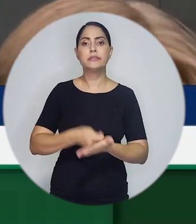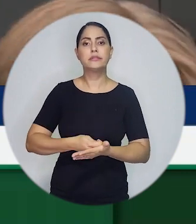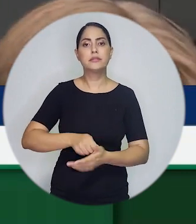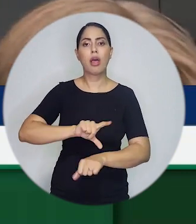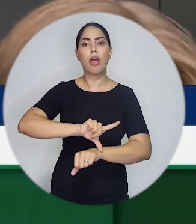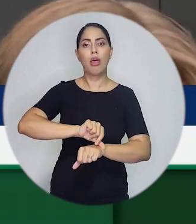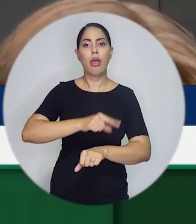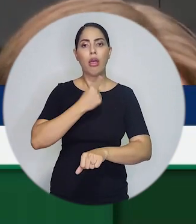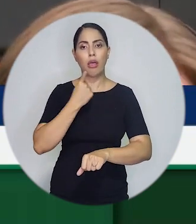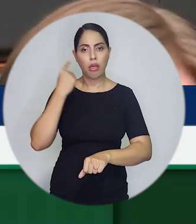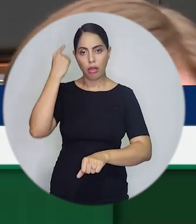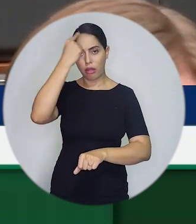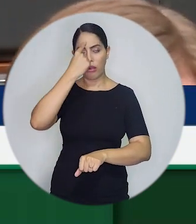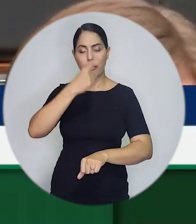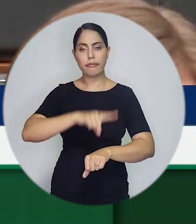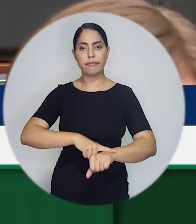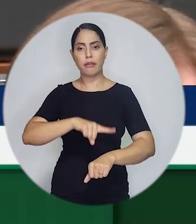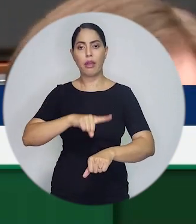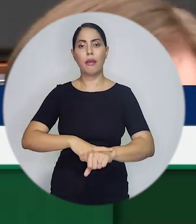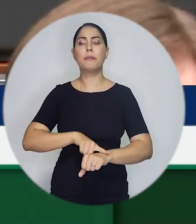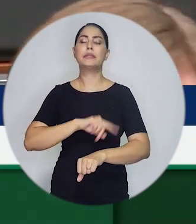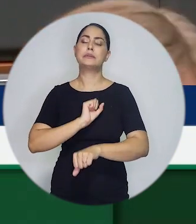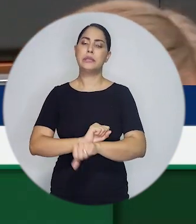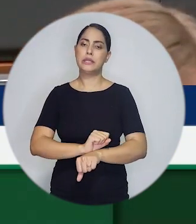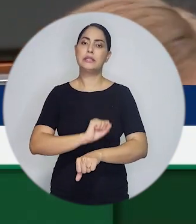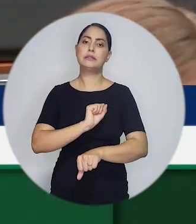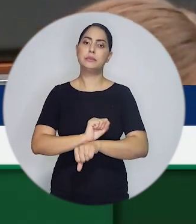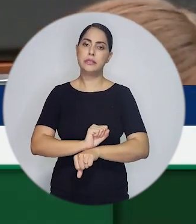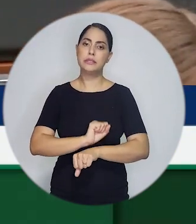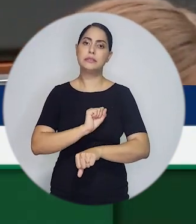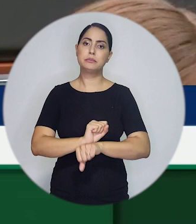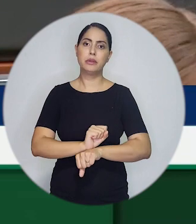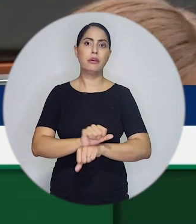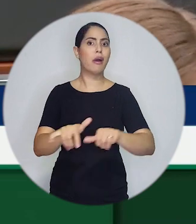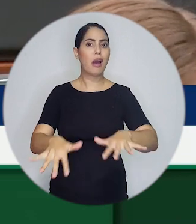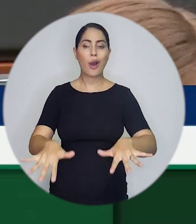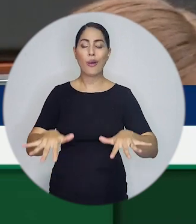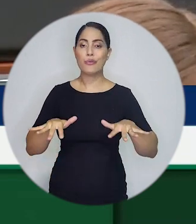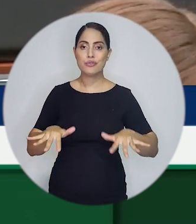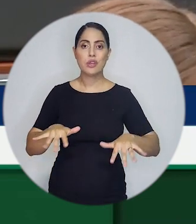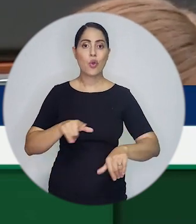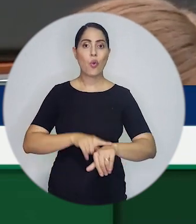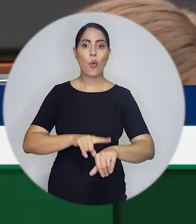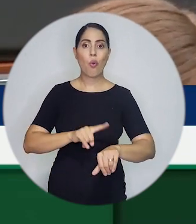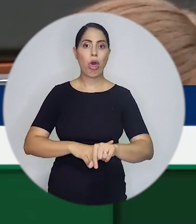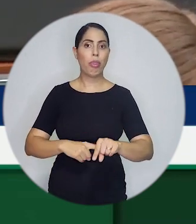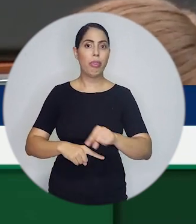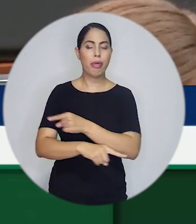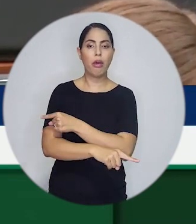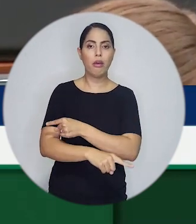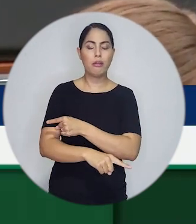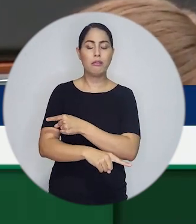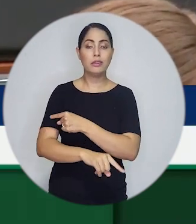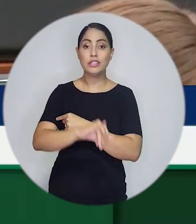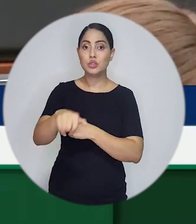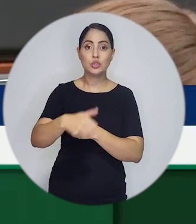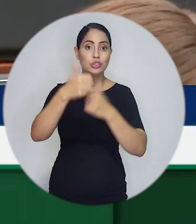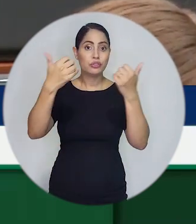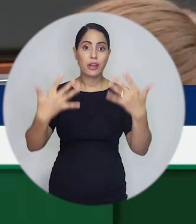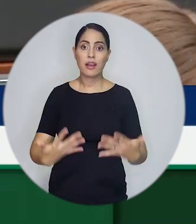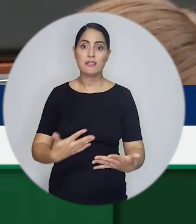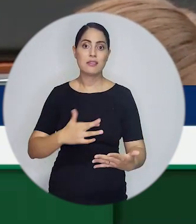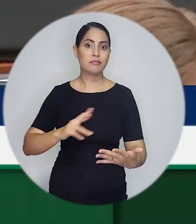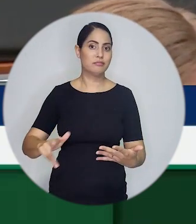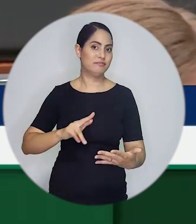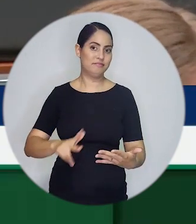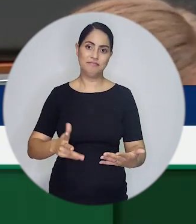a ficarem por mais de meia hora aguardando uma audiência fora do horário por